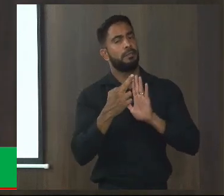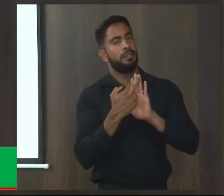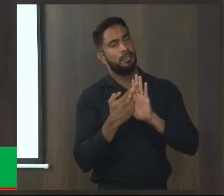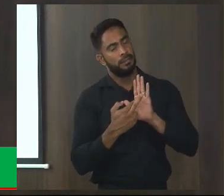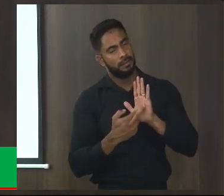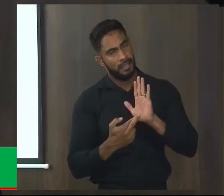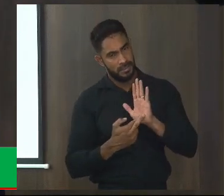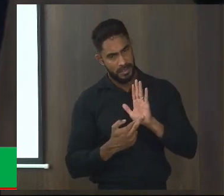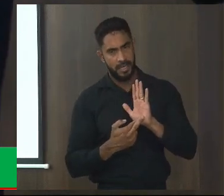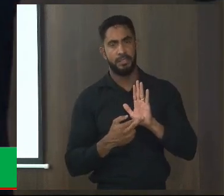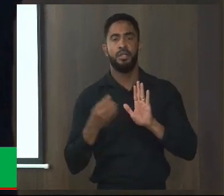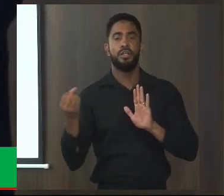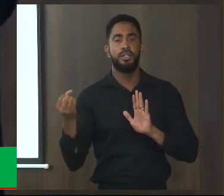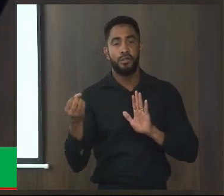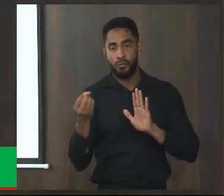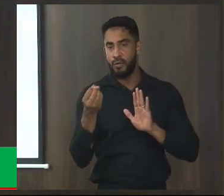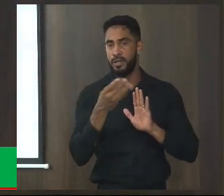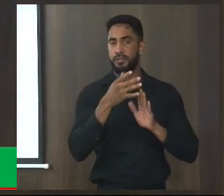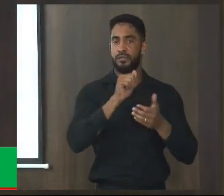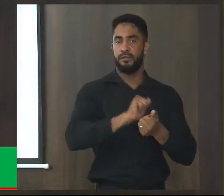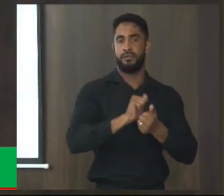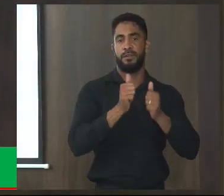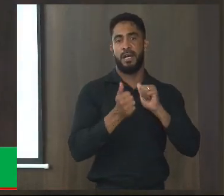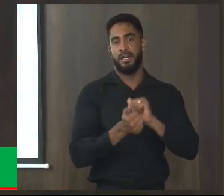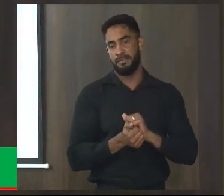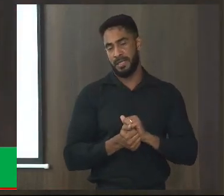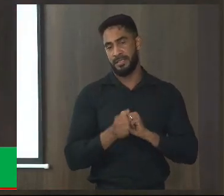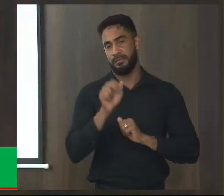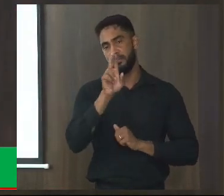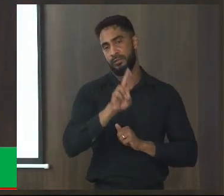com esse novo sistema. Mas eu quero